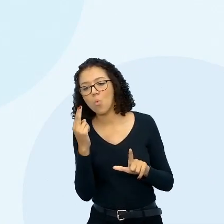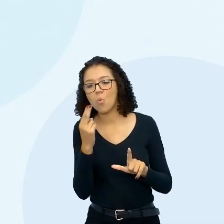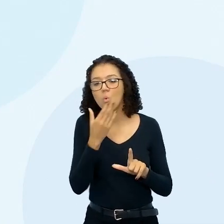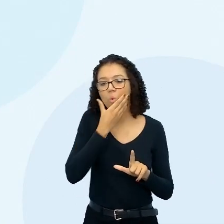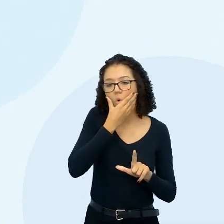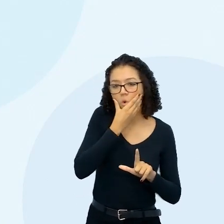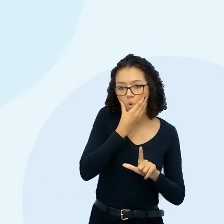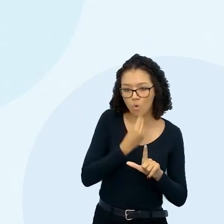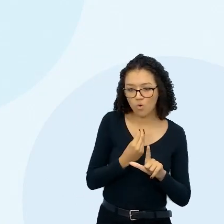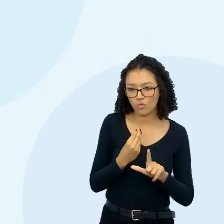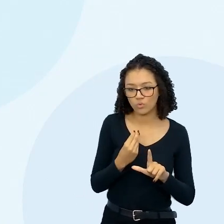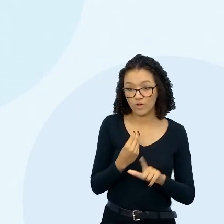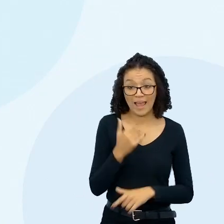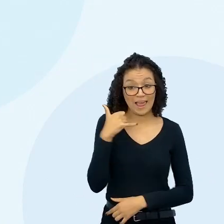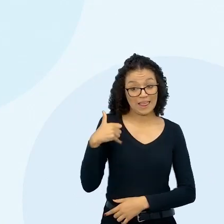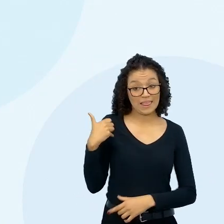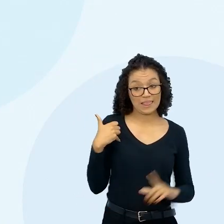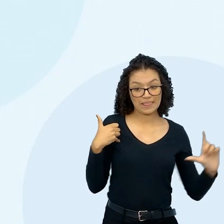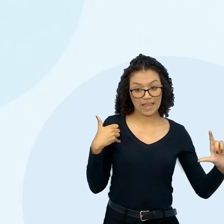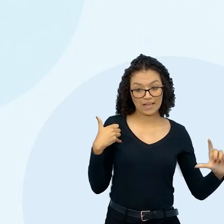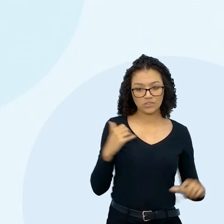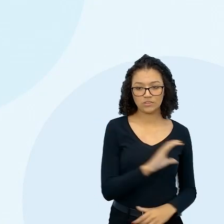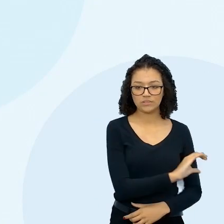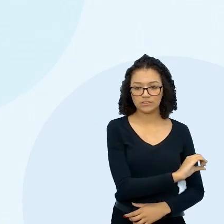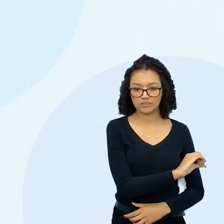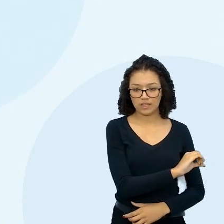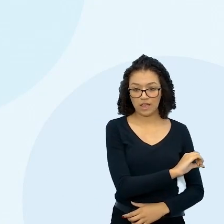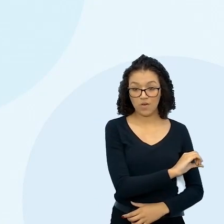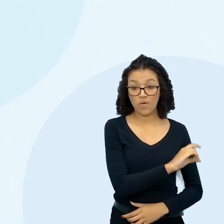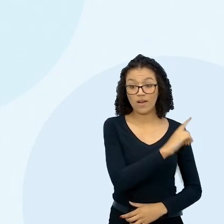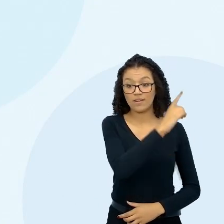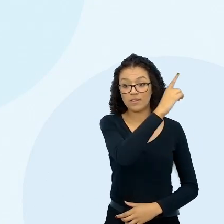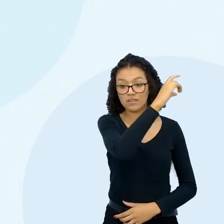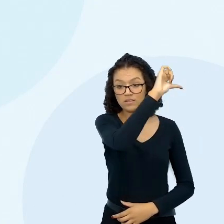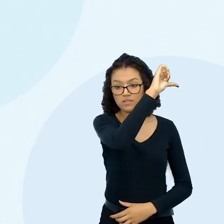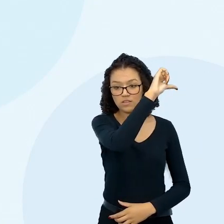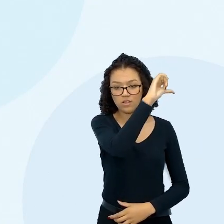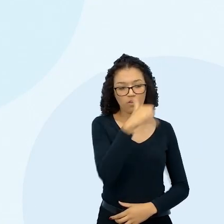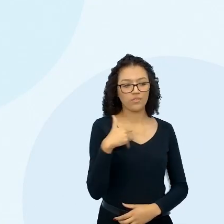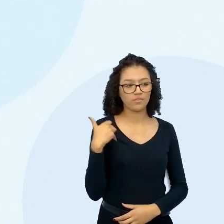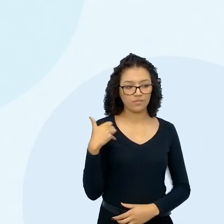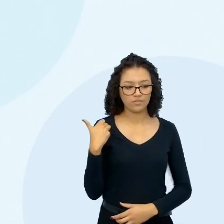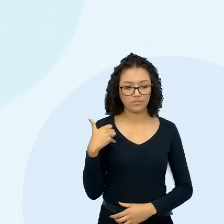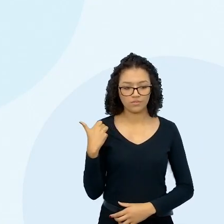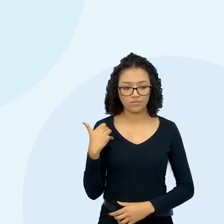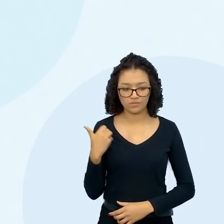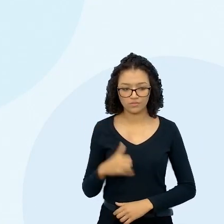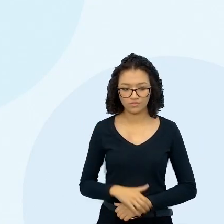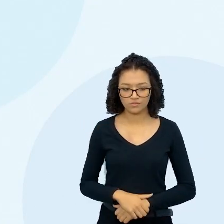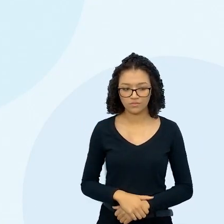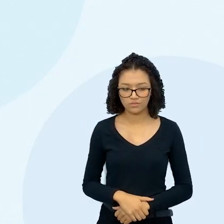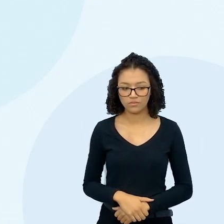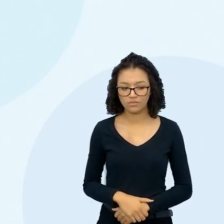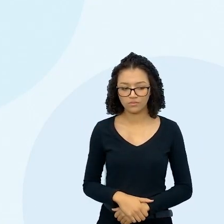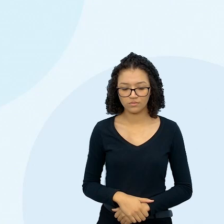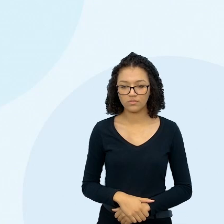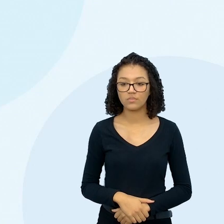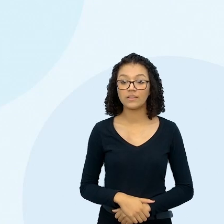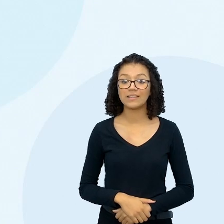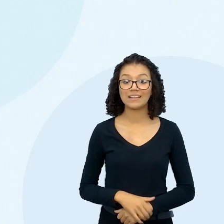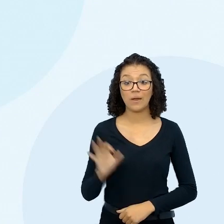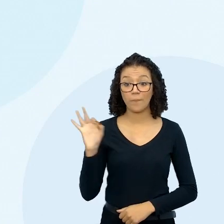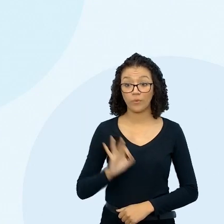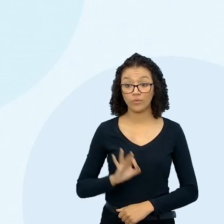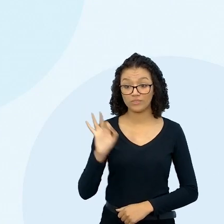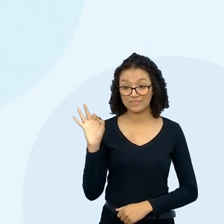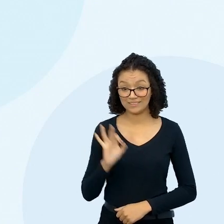de 0 a 19 anos por faixa etária. Tá? E aí tem os dados aqui, colocando como de 5